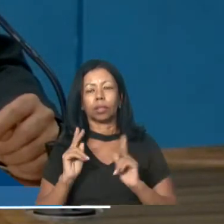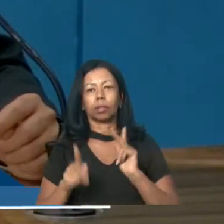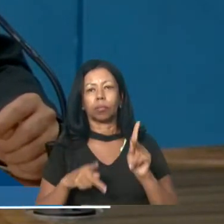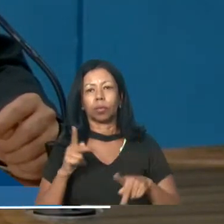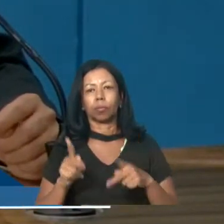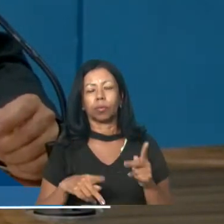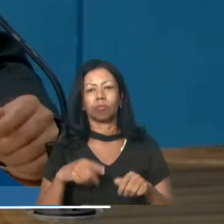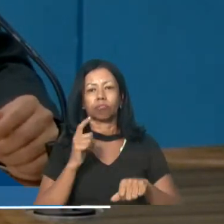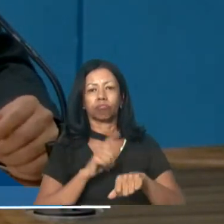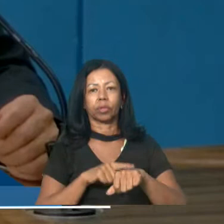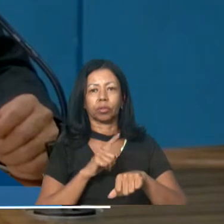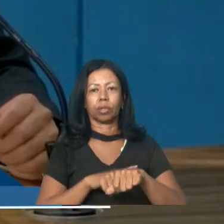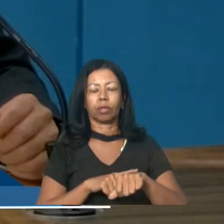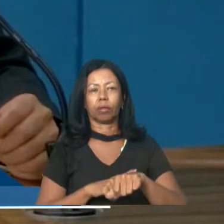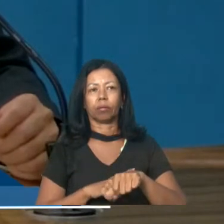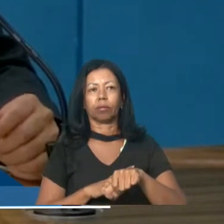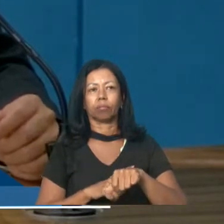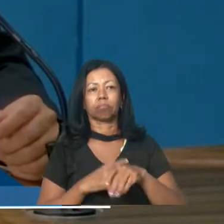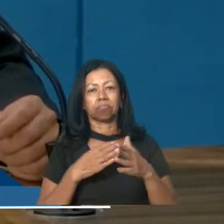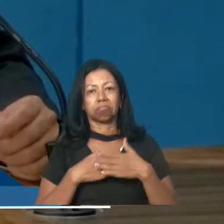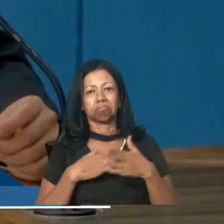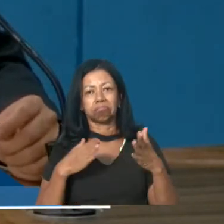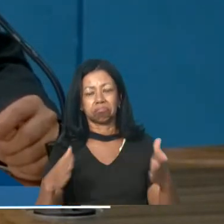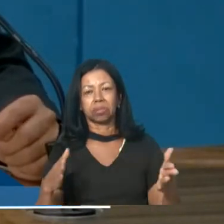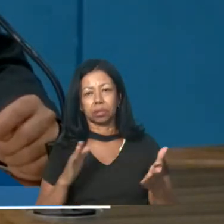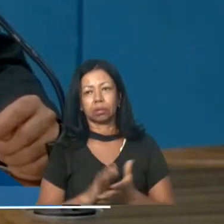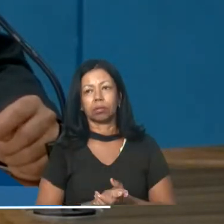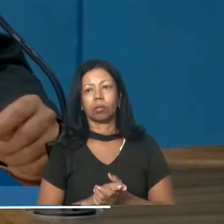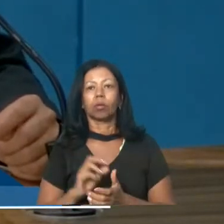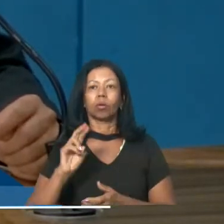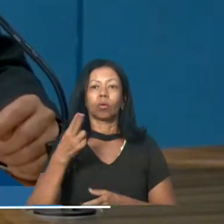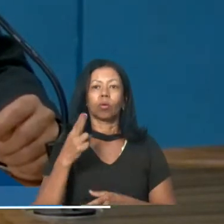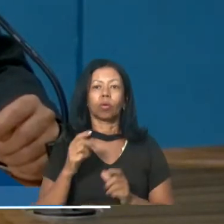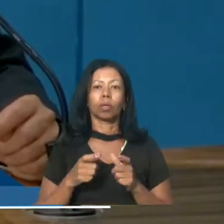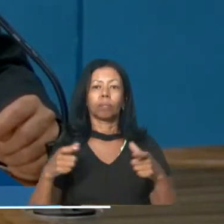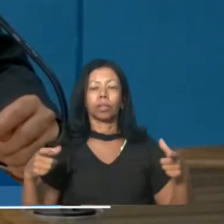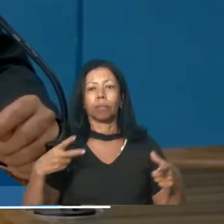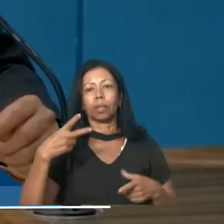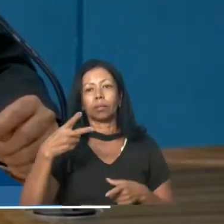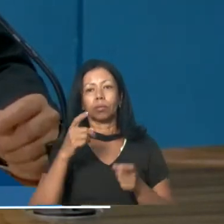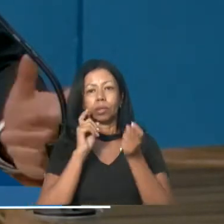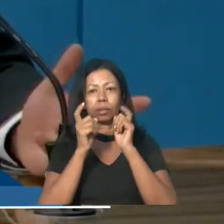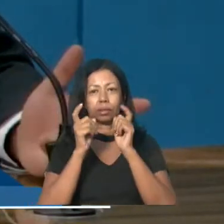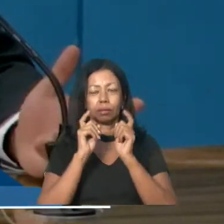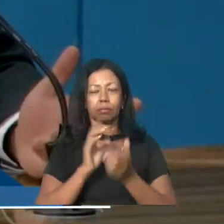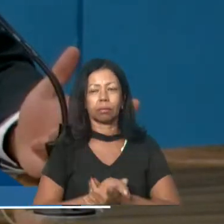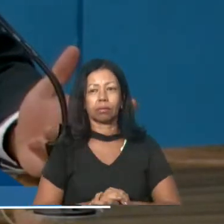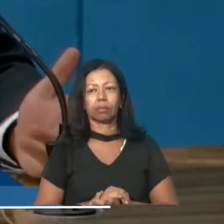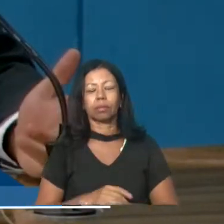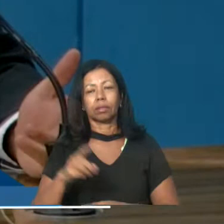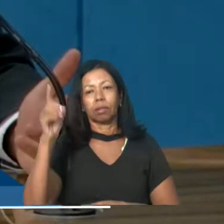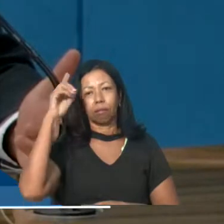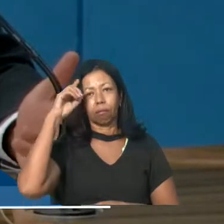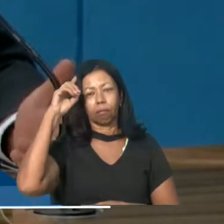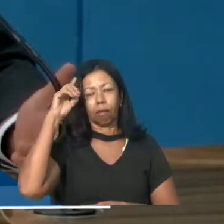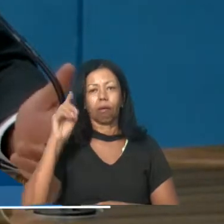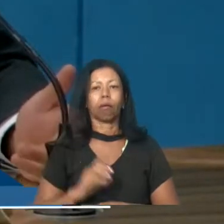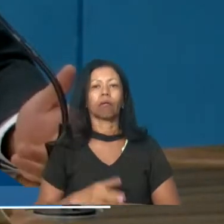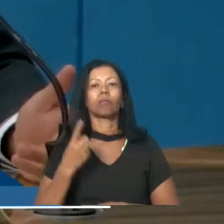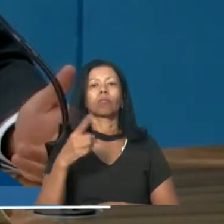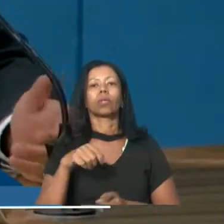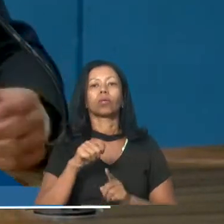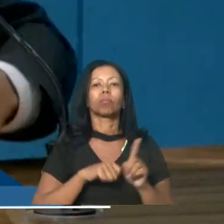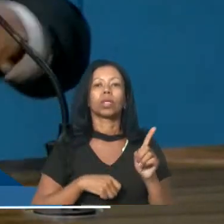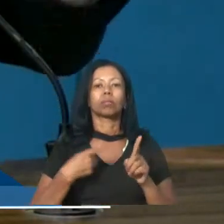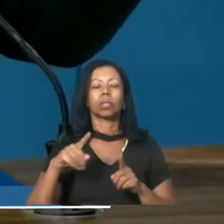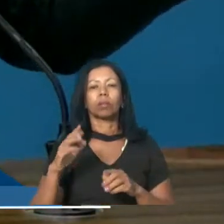realmente esse horário. Eu acho uma perda, ou talvez ampliar para duas sessões. Tem várias ideias, levar uma sessão do mês para um